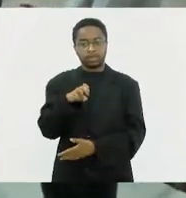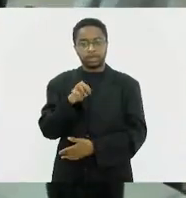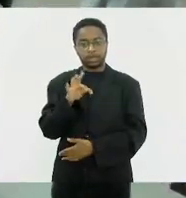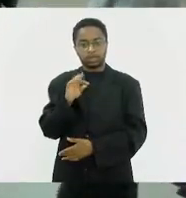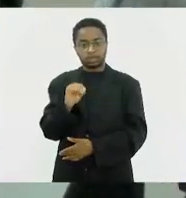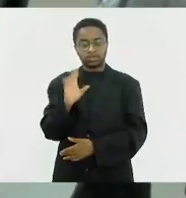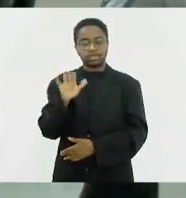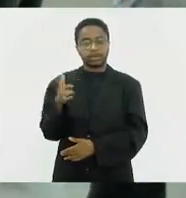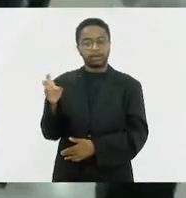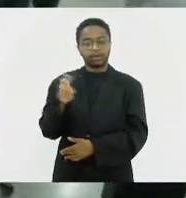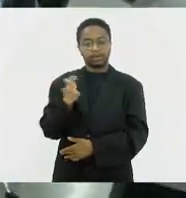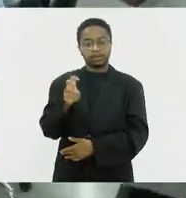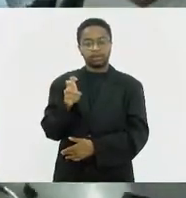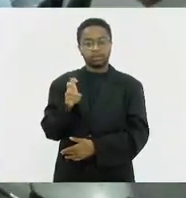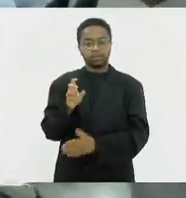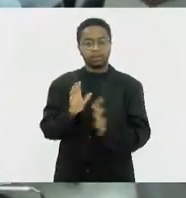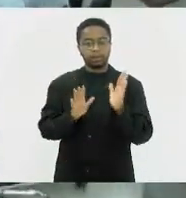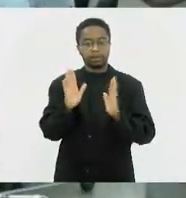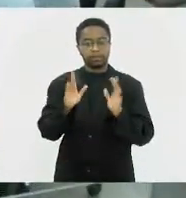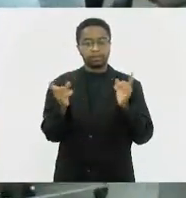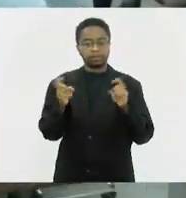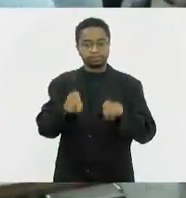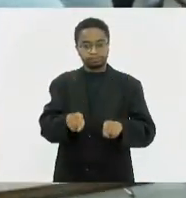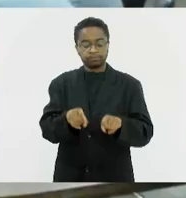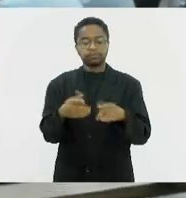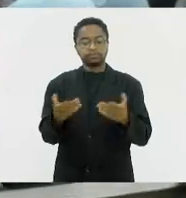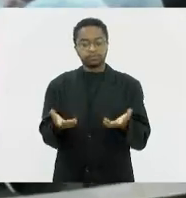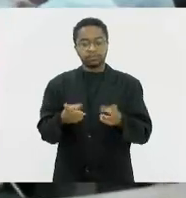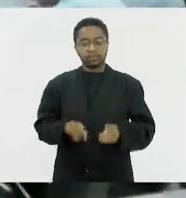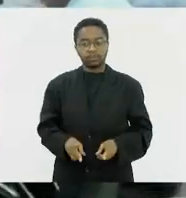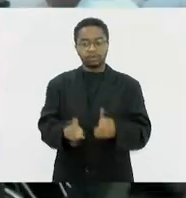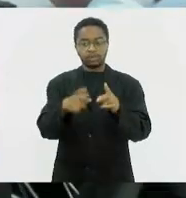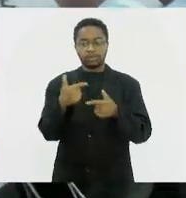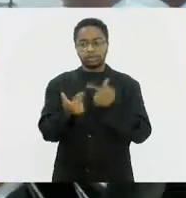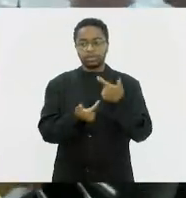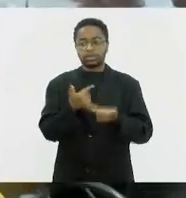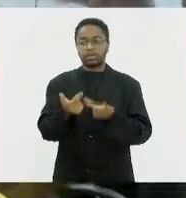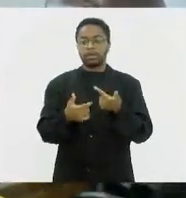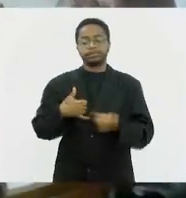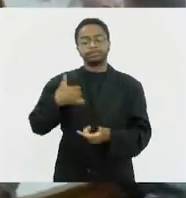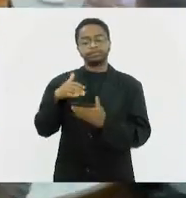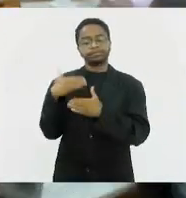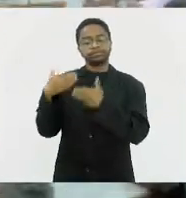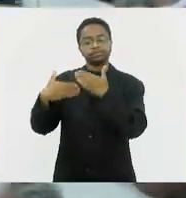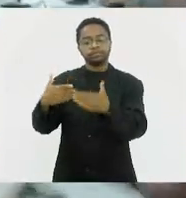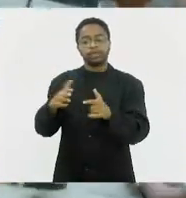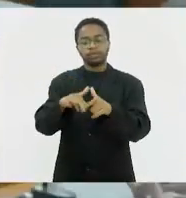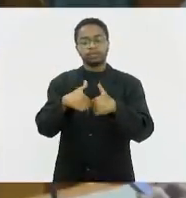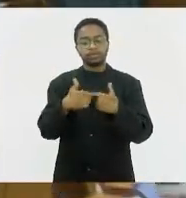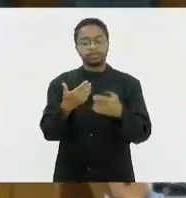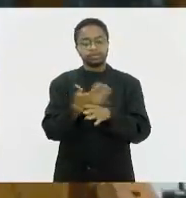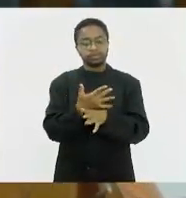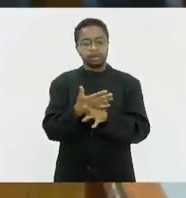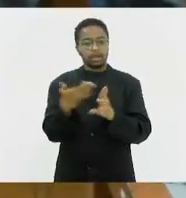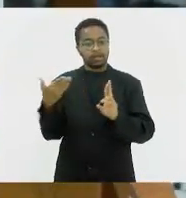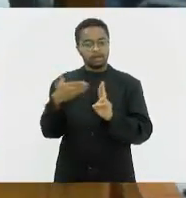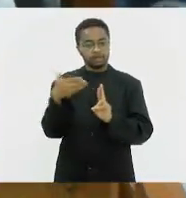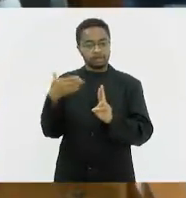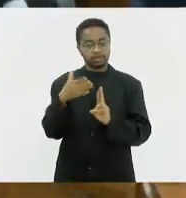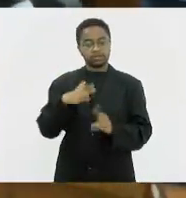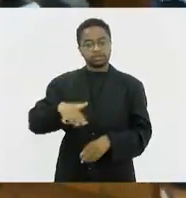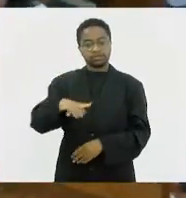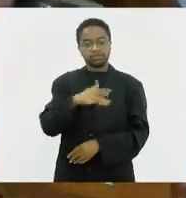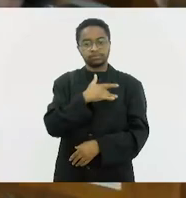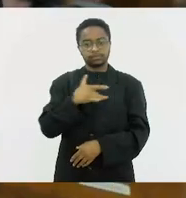quinto mandato, então deu continuidade a esse trabalho da melhor idade, por isso que Volta Redonda é referência na área da